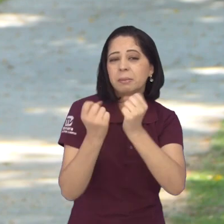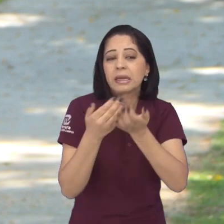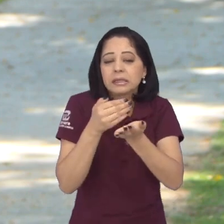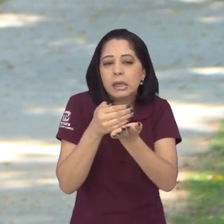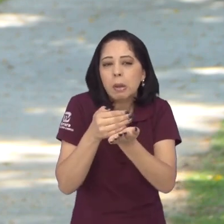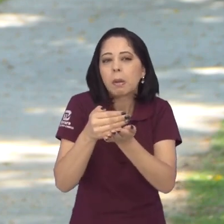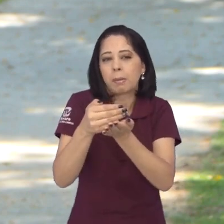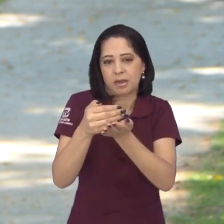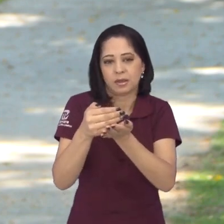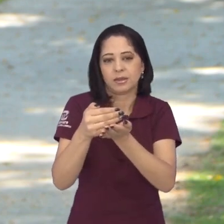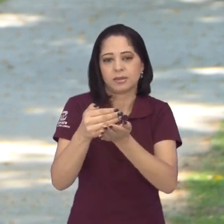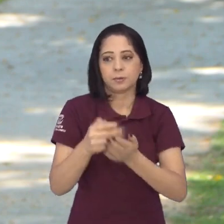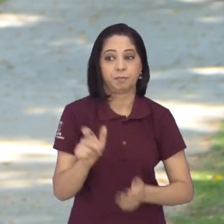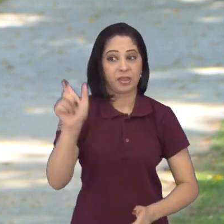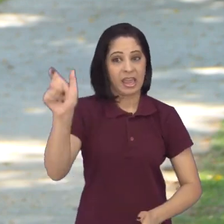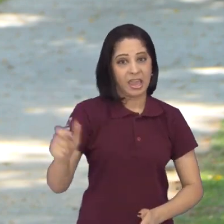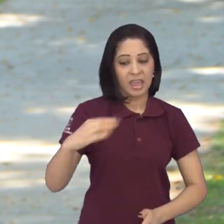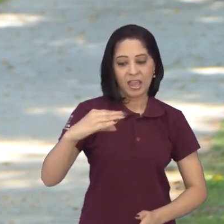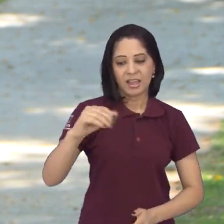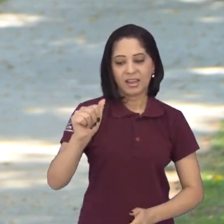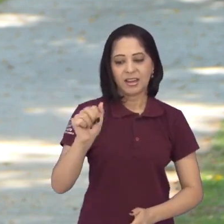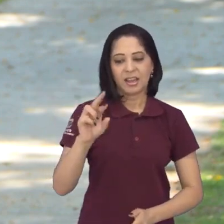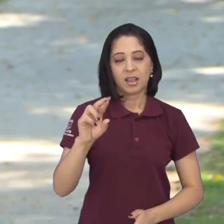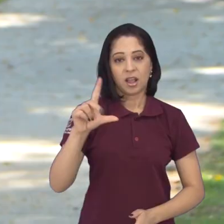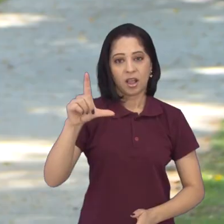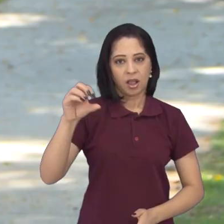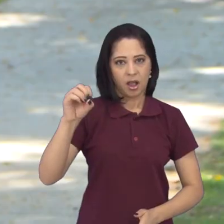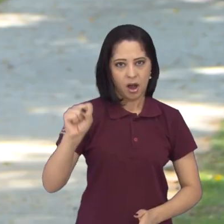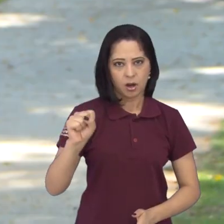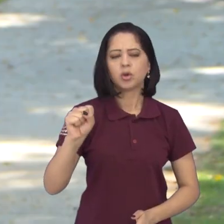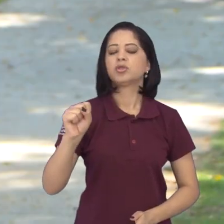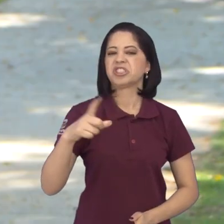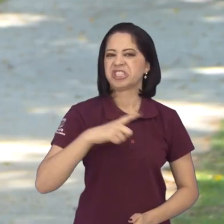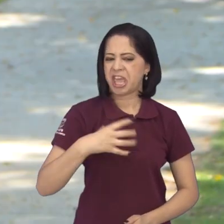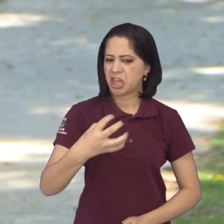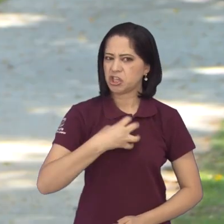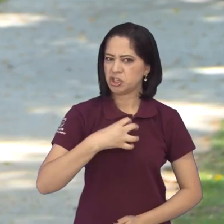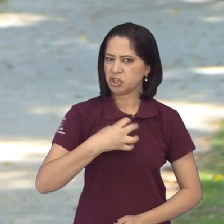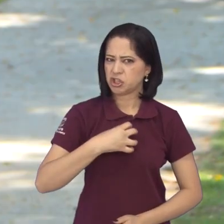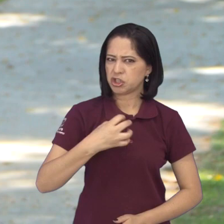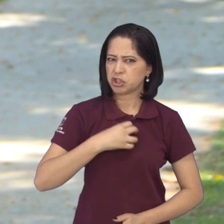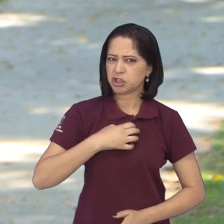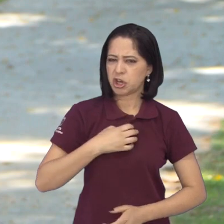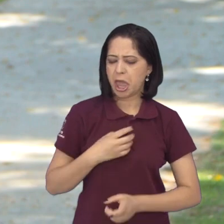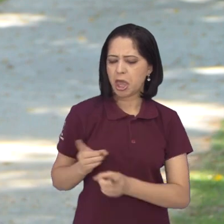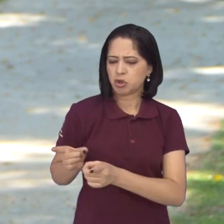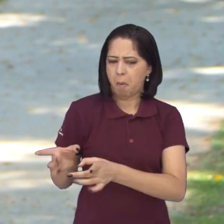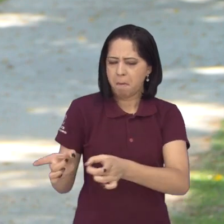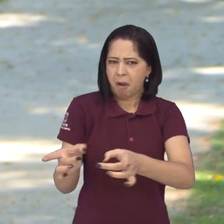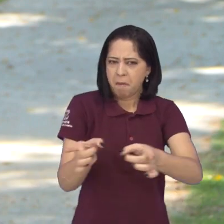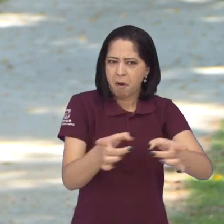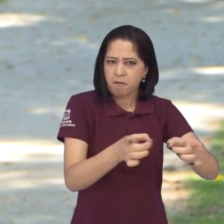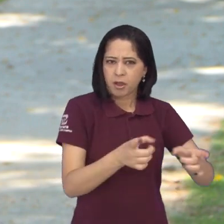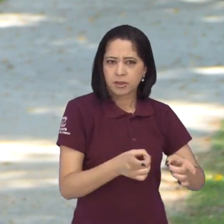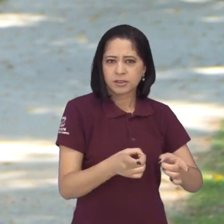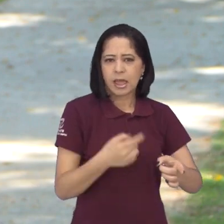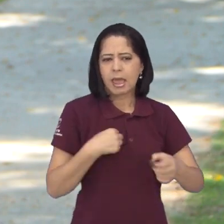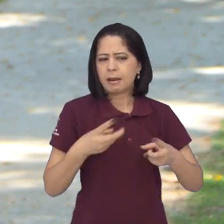cidade esse desenvolvimento industrial, esse pré-desenvolvimento. O Carlos Satelmaier era um comerciante nato, né?